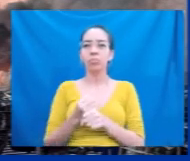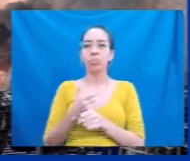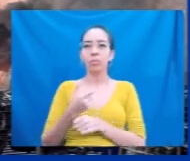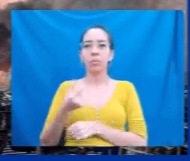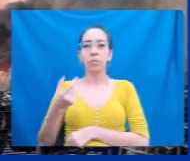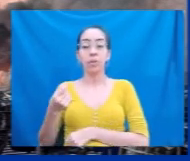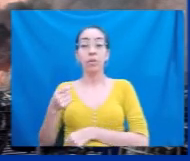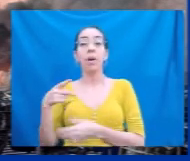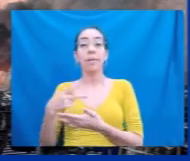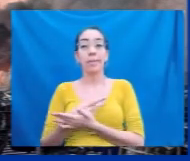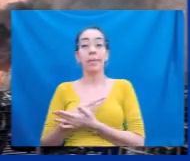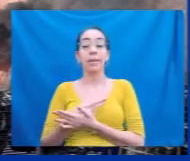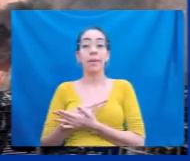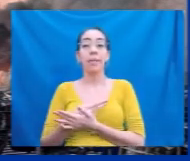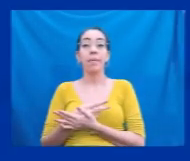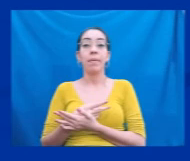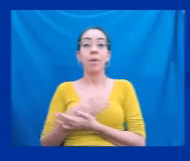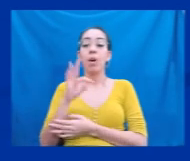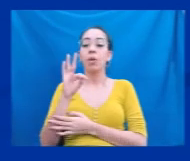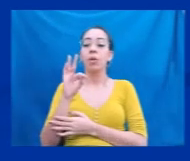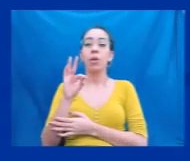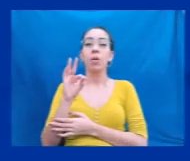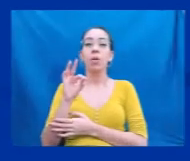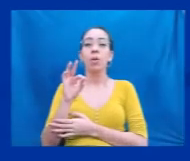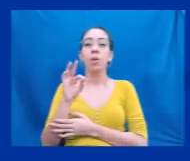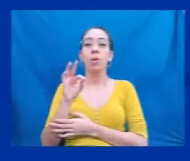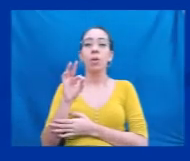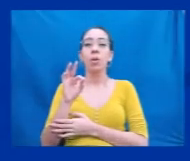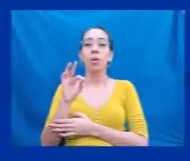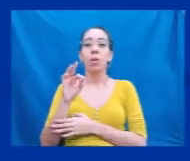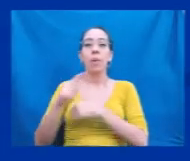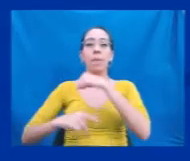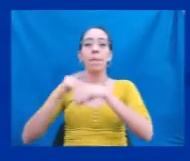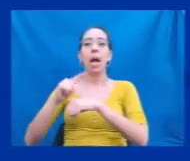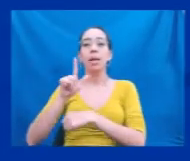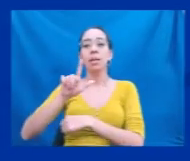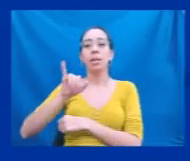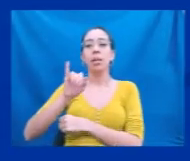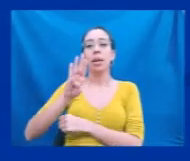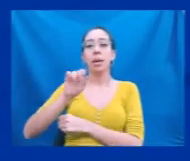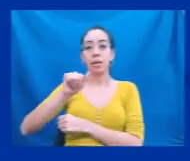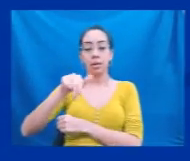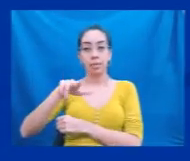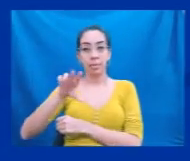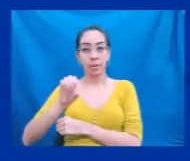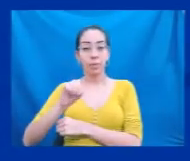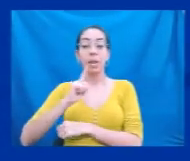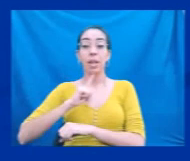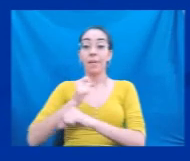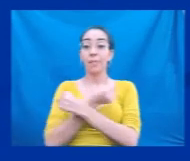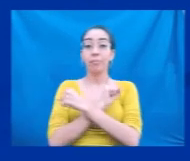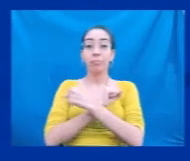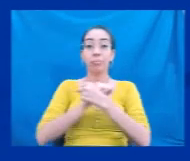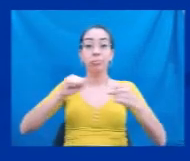nitrato de amônio, estocadas em condições precárias no armazém portuário em Beirute, no Líbano. A onda de choque provocou uma destruição